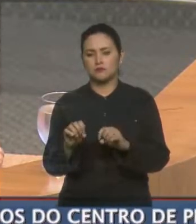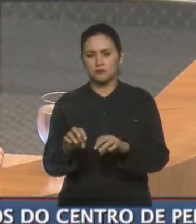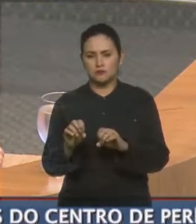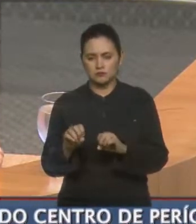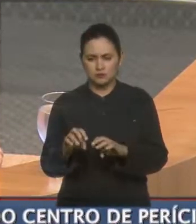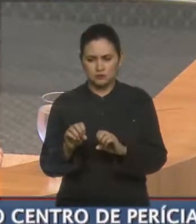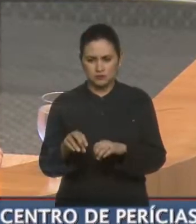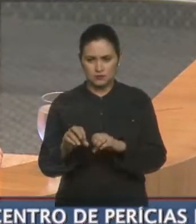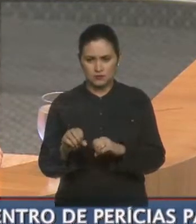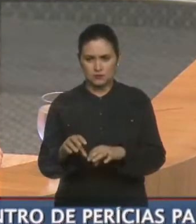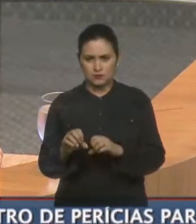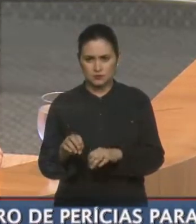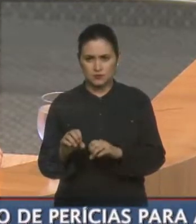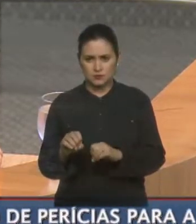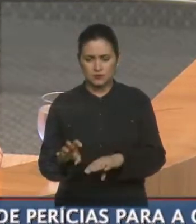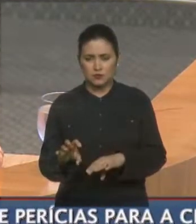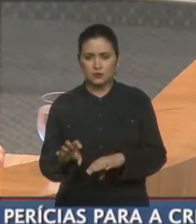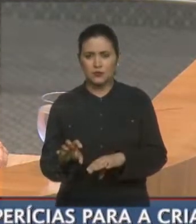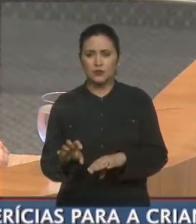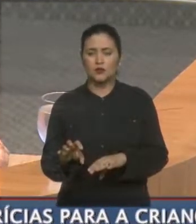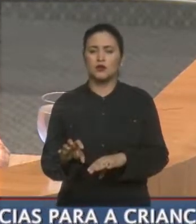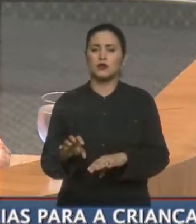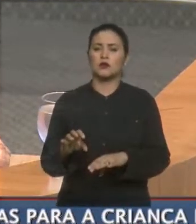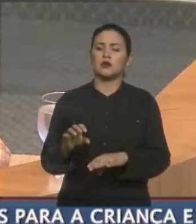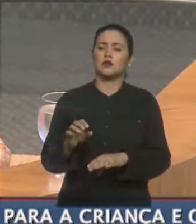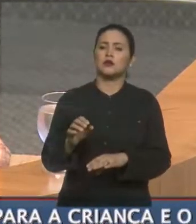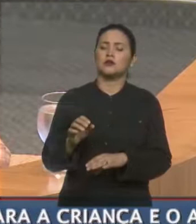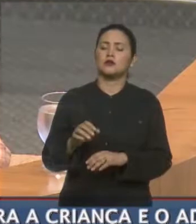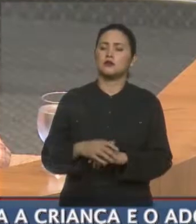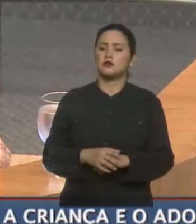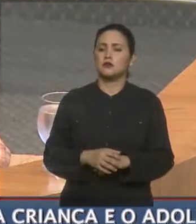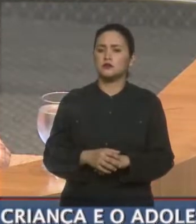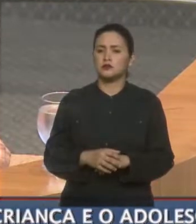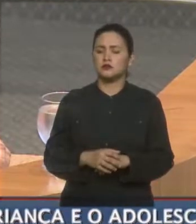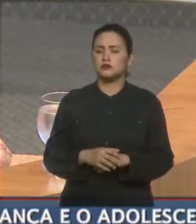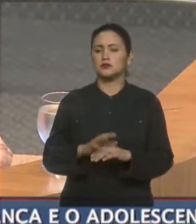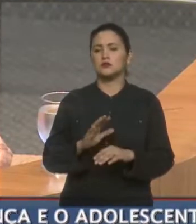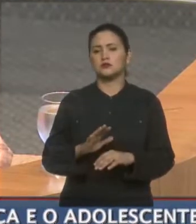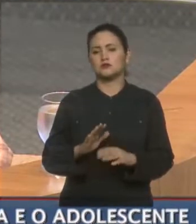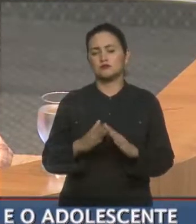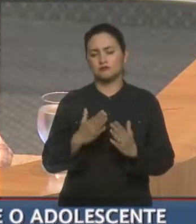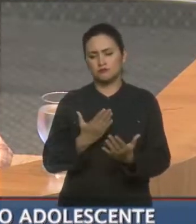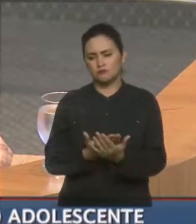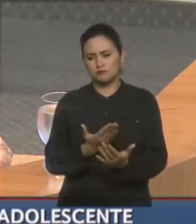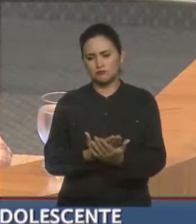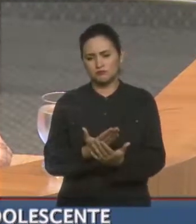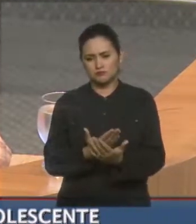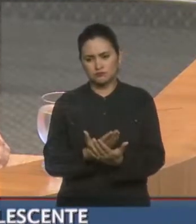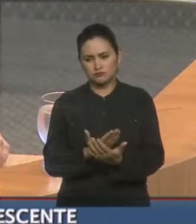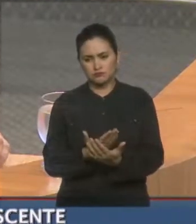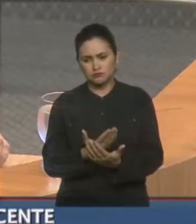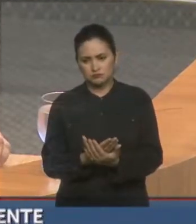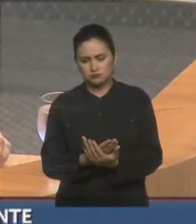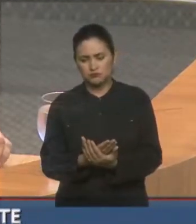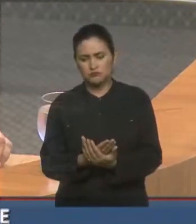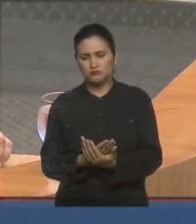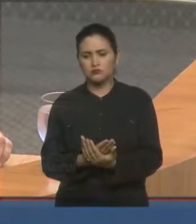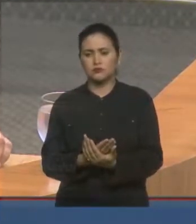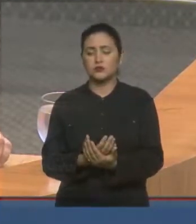educação sexual das escolas, nós perdemos uma ponta importante de proteção do direito de criança e